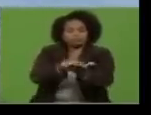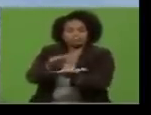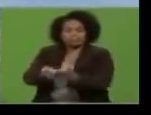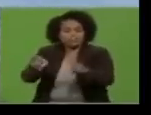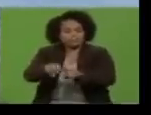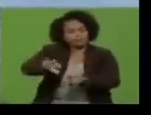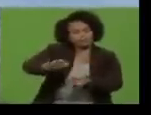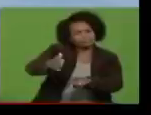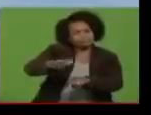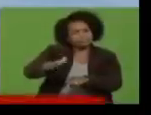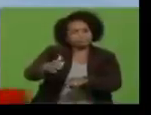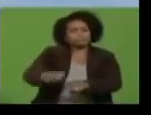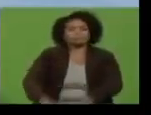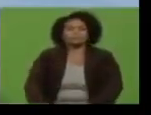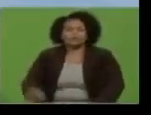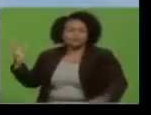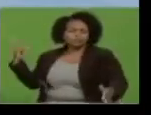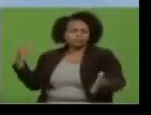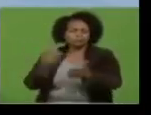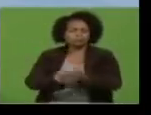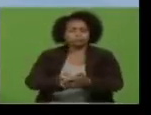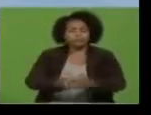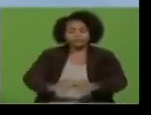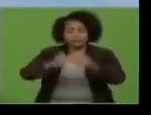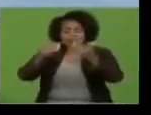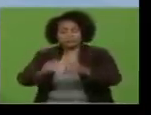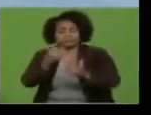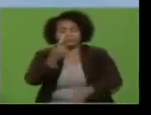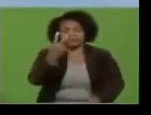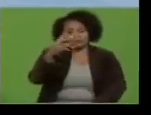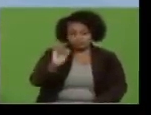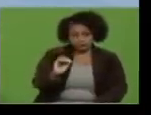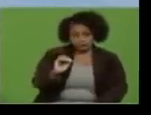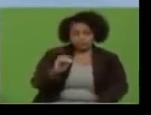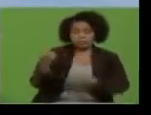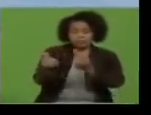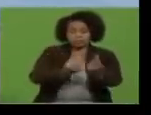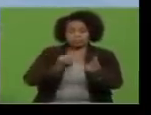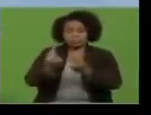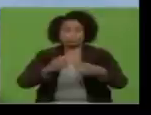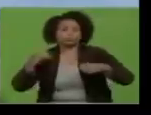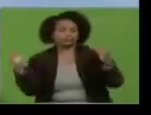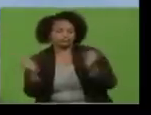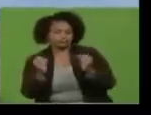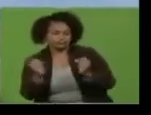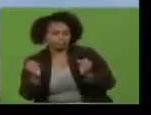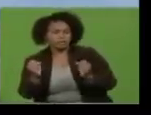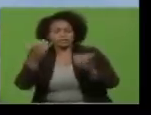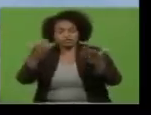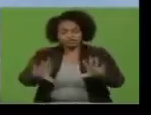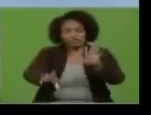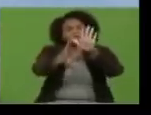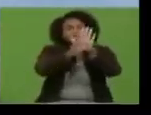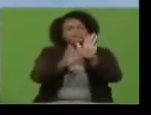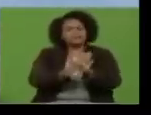Ao longo dos 120 dias do estado de emergência, foi possível balancear as medidas